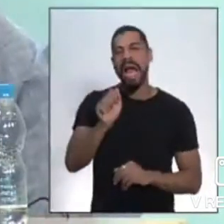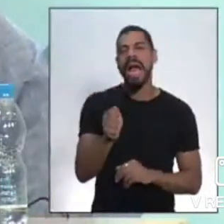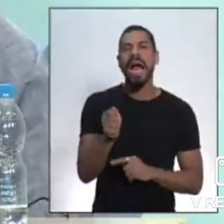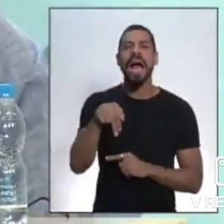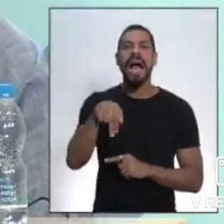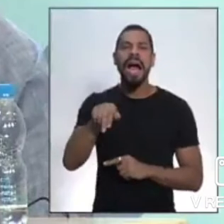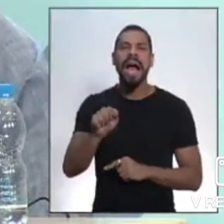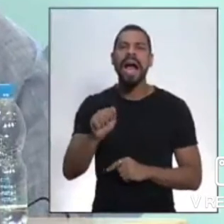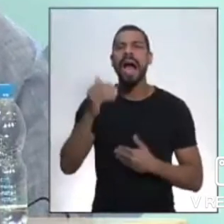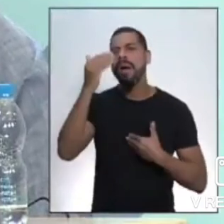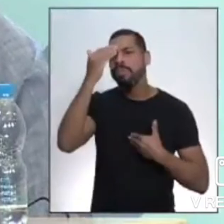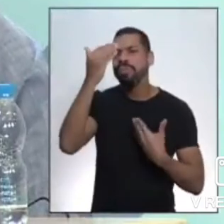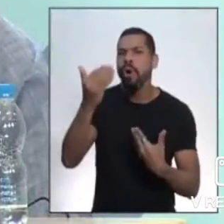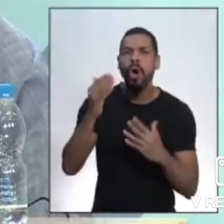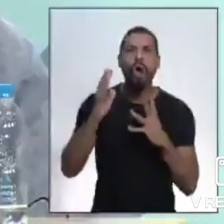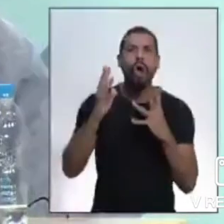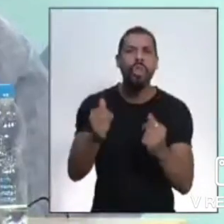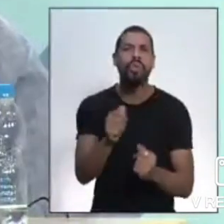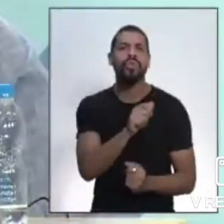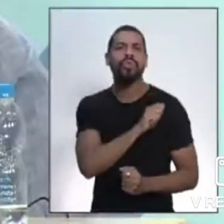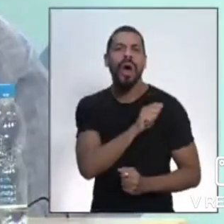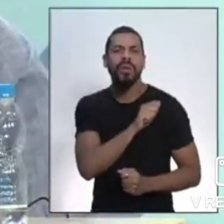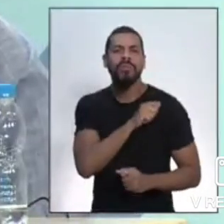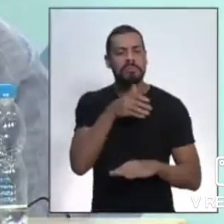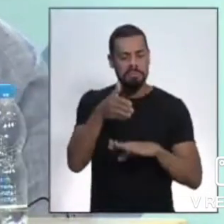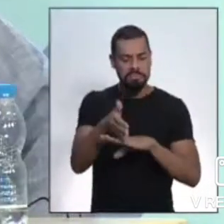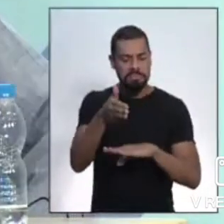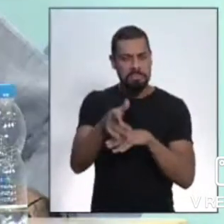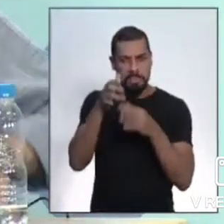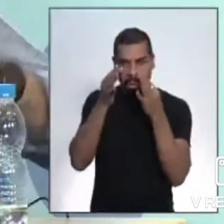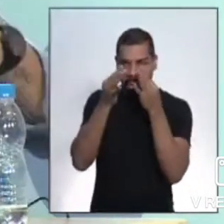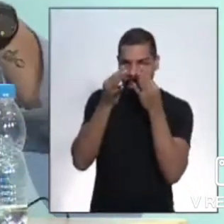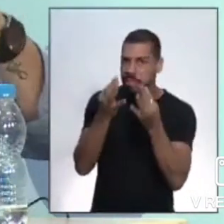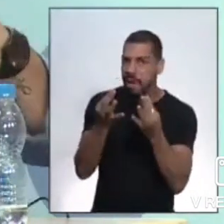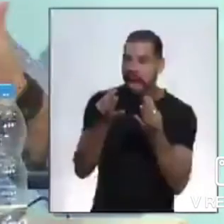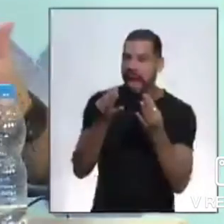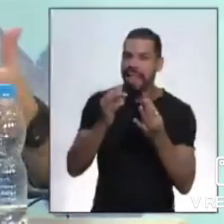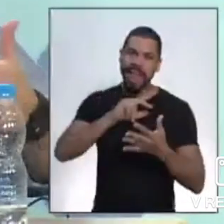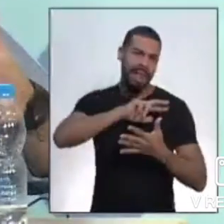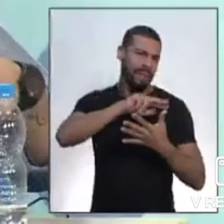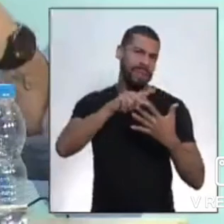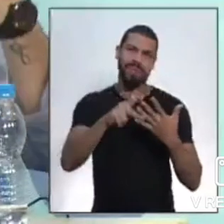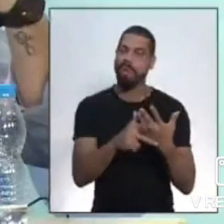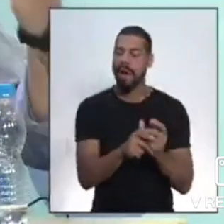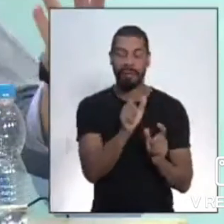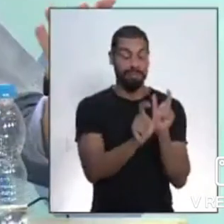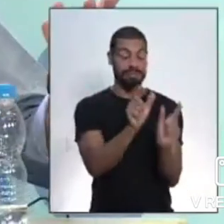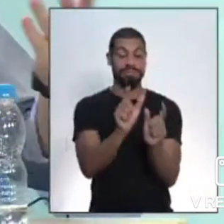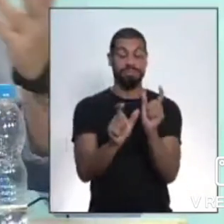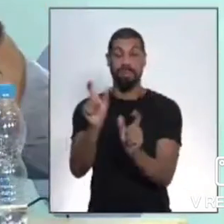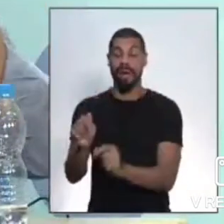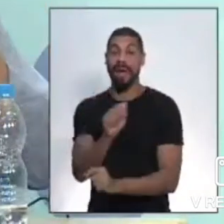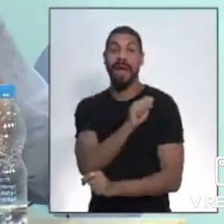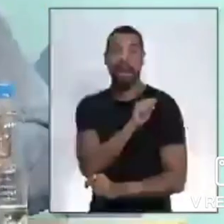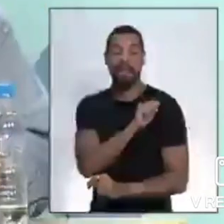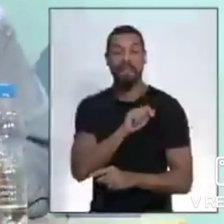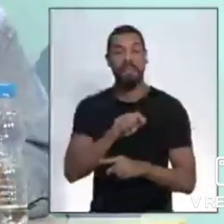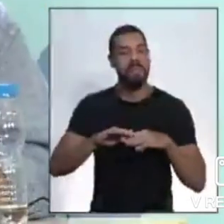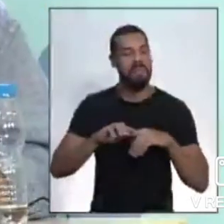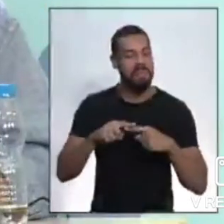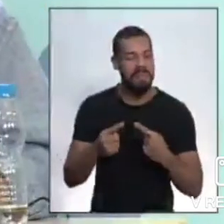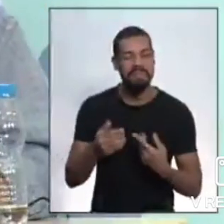agradecer a todos os professores, a todos os alunos que estão acompanhando. É que são muitos alunos, então, mas olha,